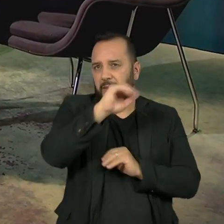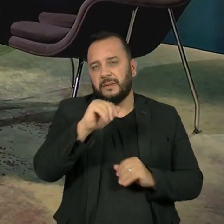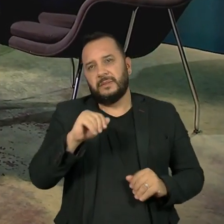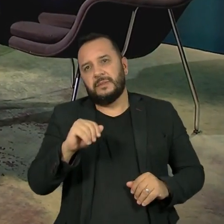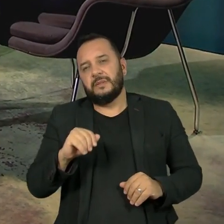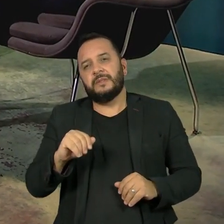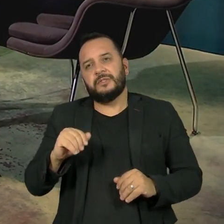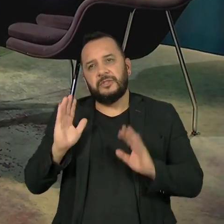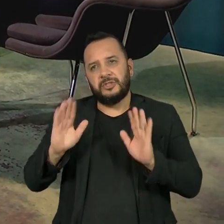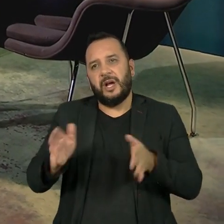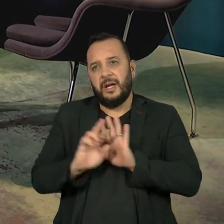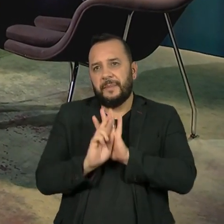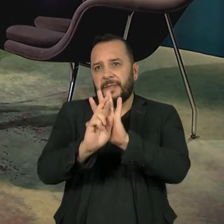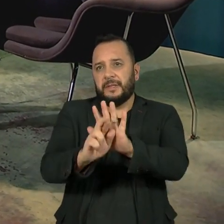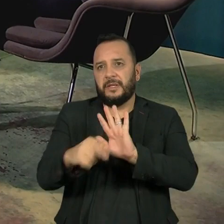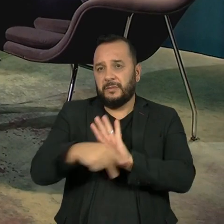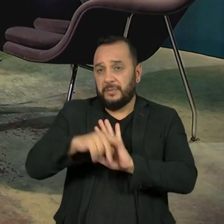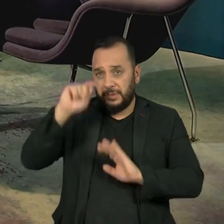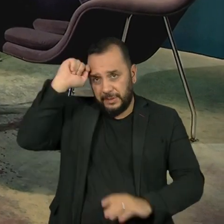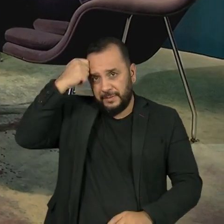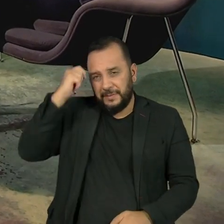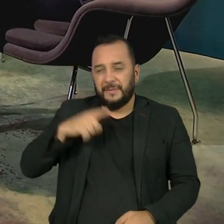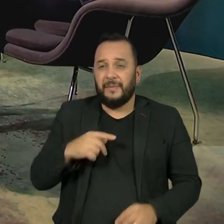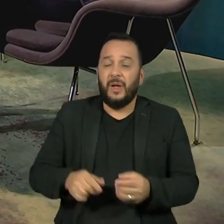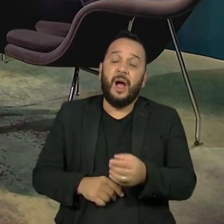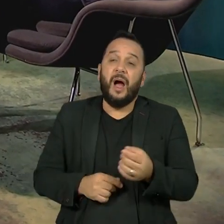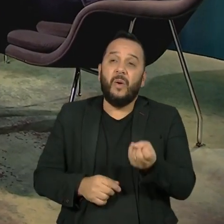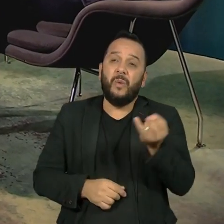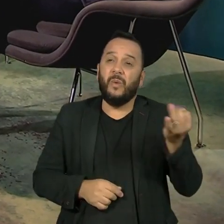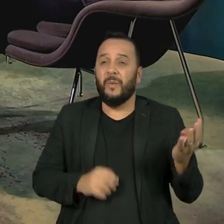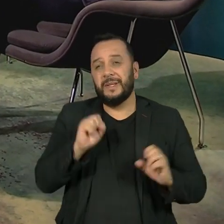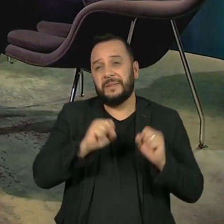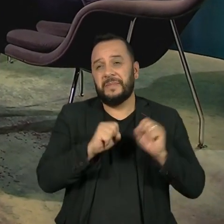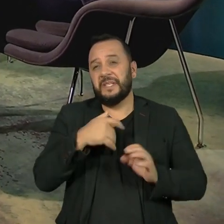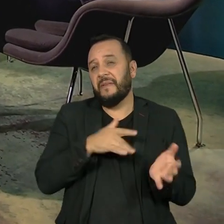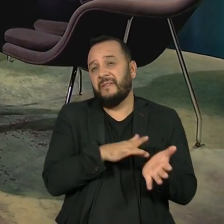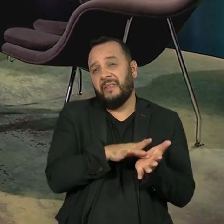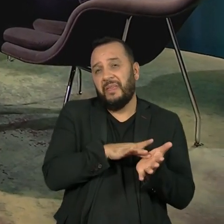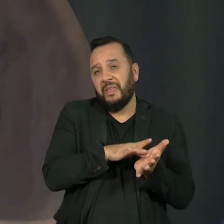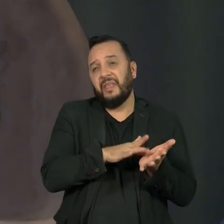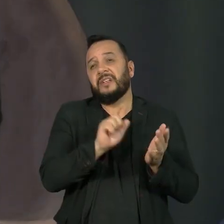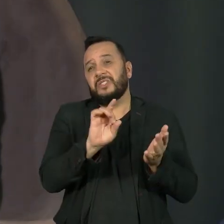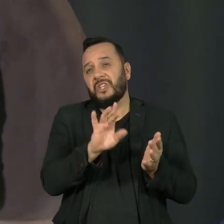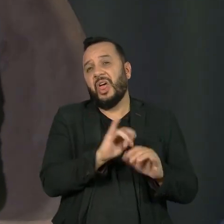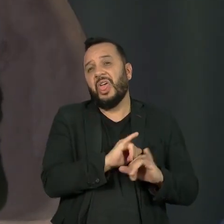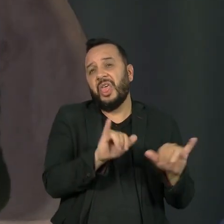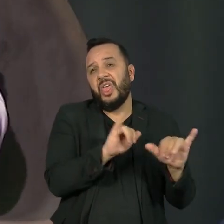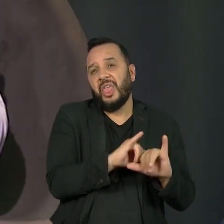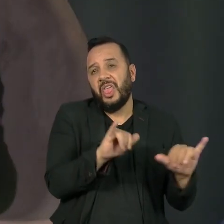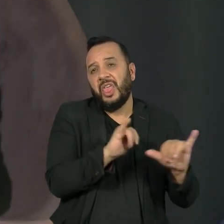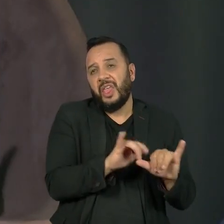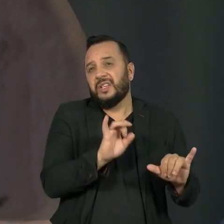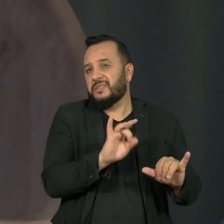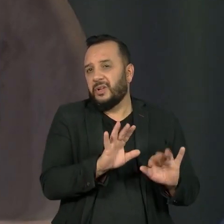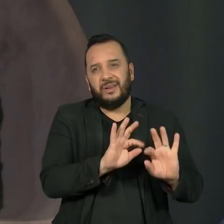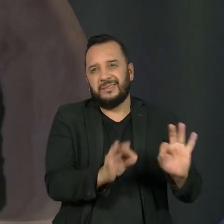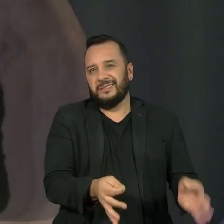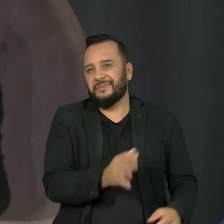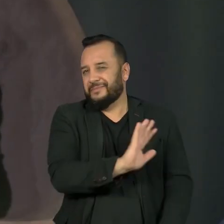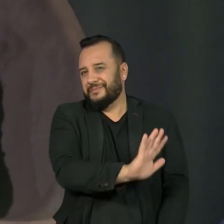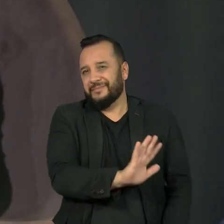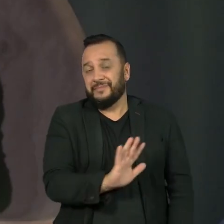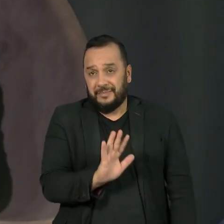presença negra. Outras empresas trouxeram isso de maneira maquiada, em algumas campanhas e etc. Então, depois disso, depois que elas fizeram o